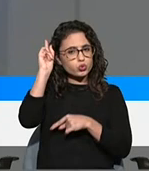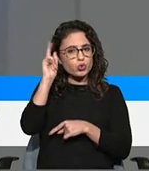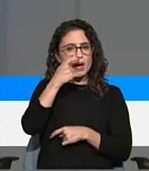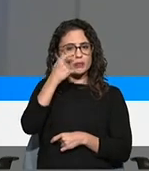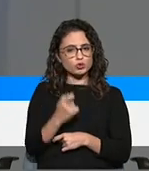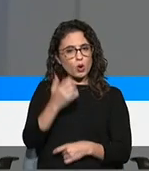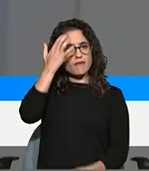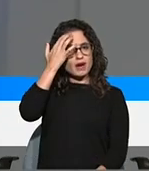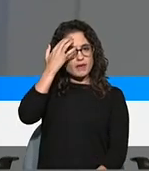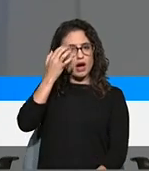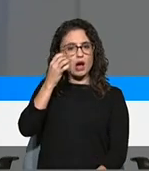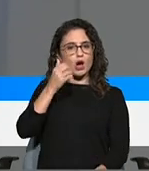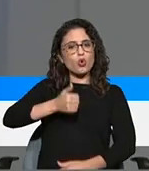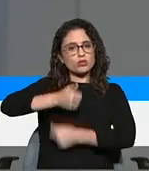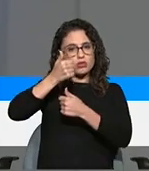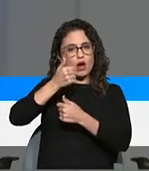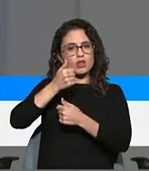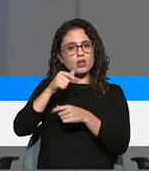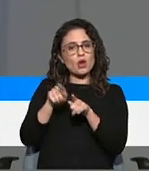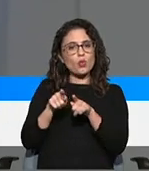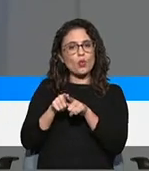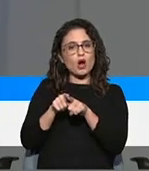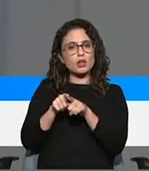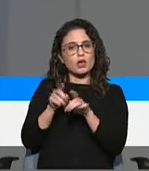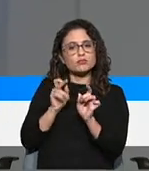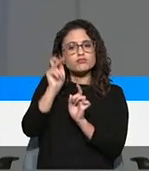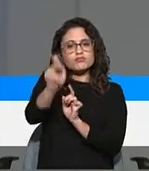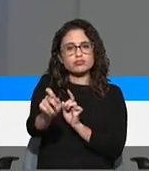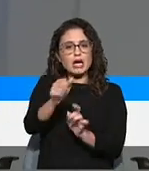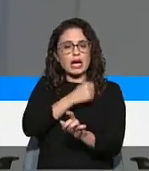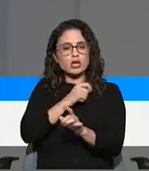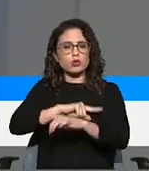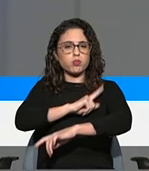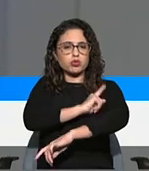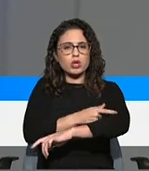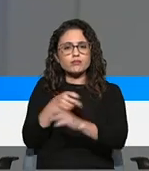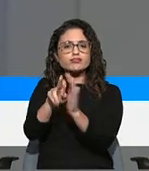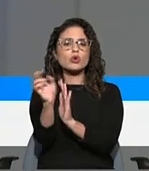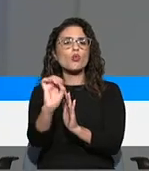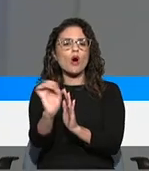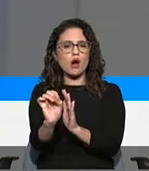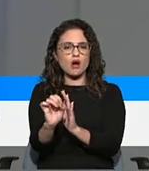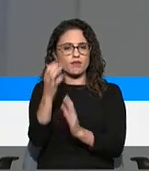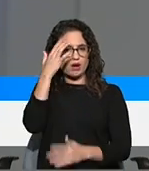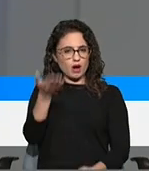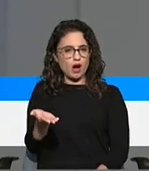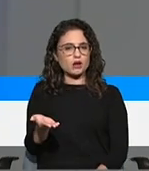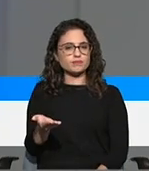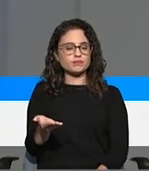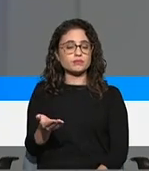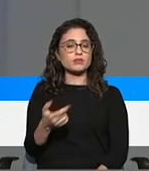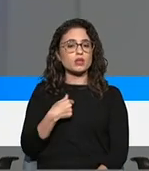acha que as autoridades não vão aos sítios e às residências do poder e portanto nós vemos com muita